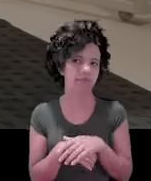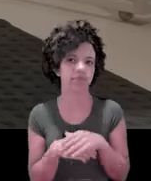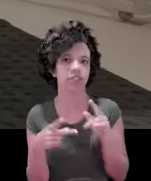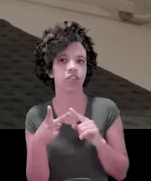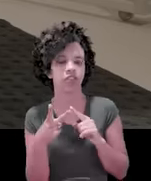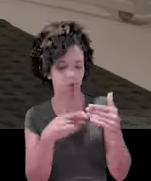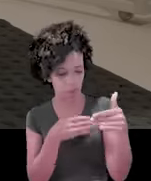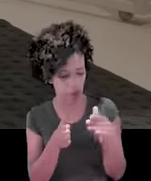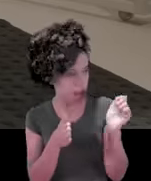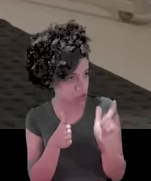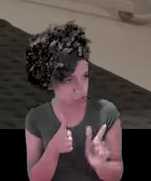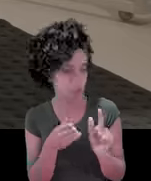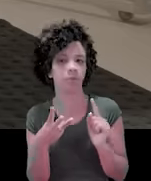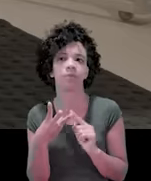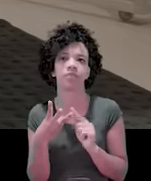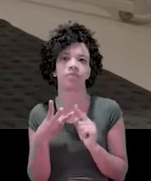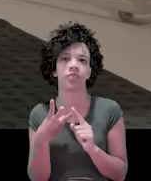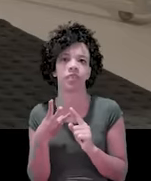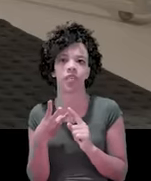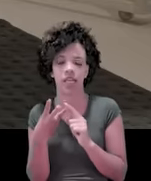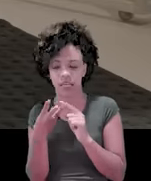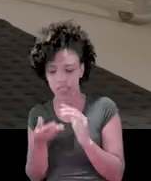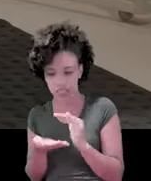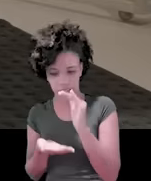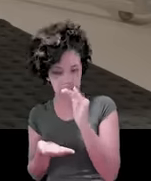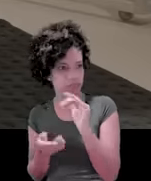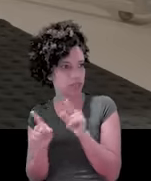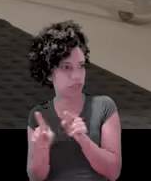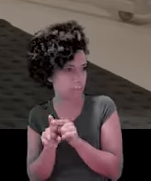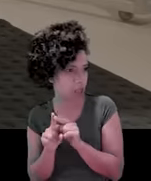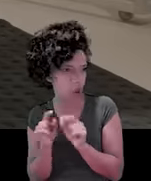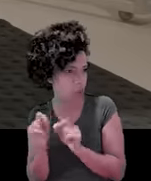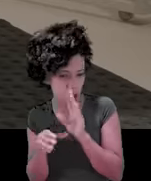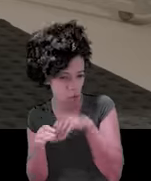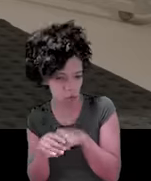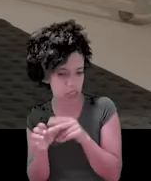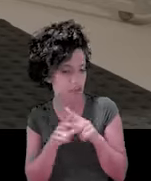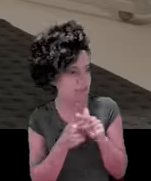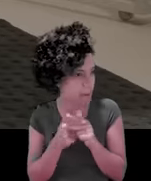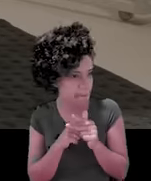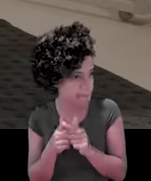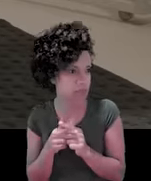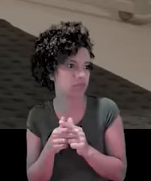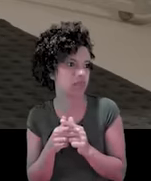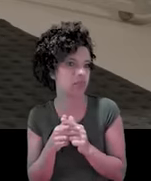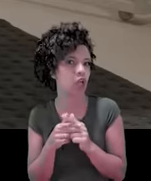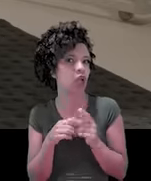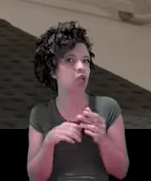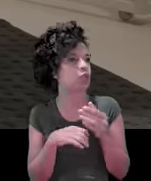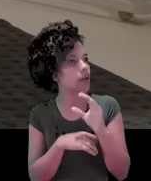tinha uma térmica azul de um saco acho que ela salva ela quer alguma coisa tinha as ferramentas do